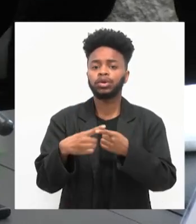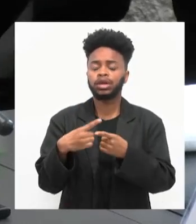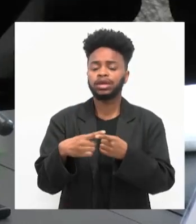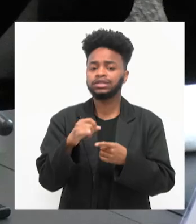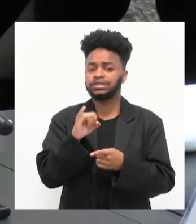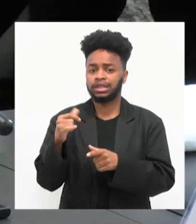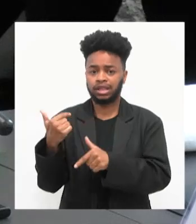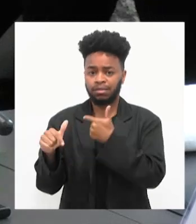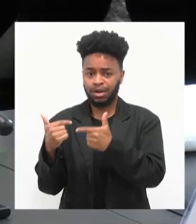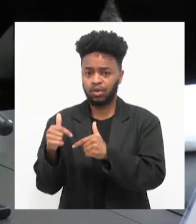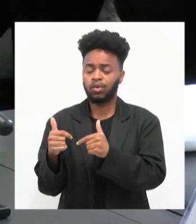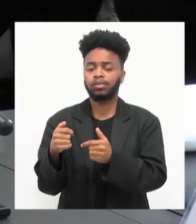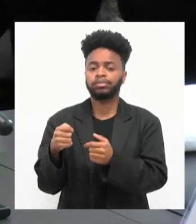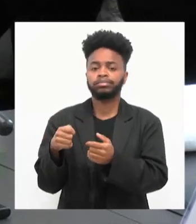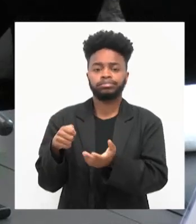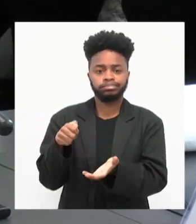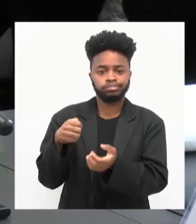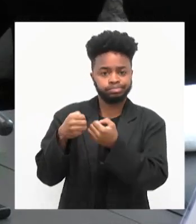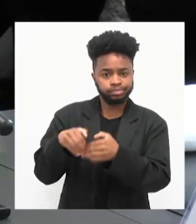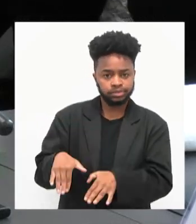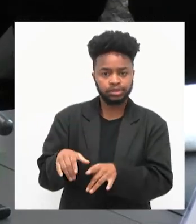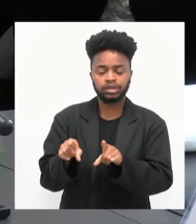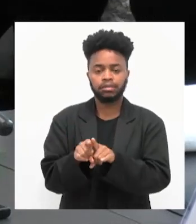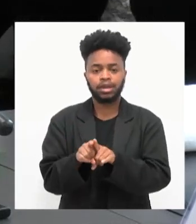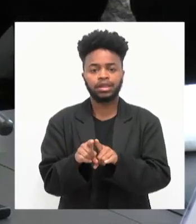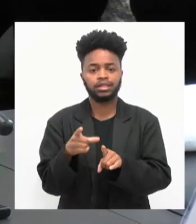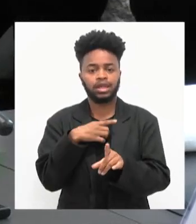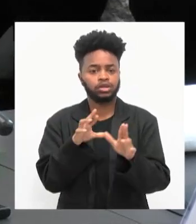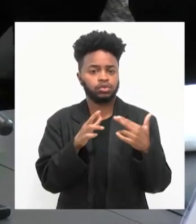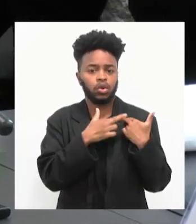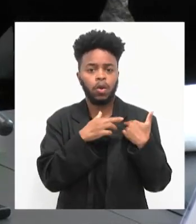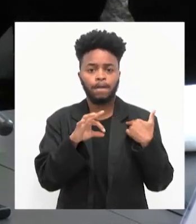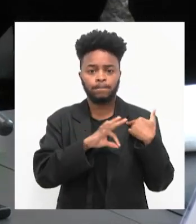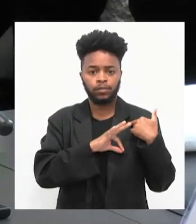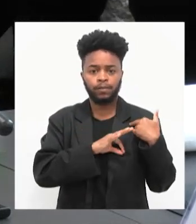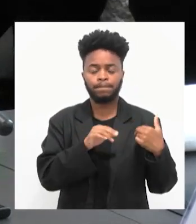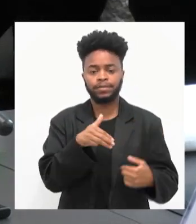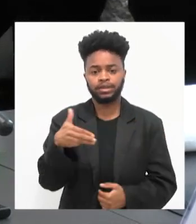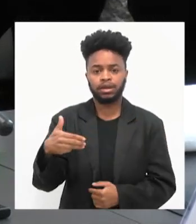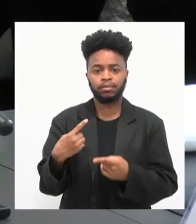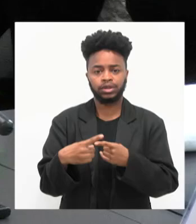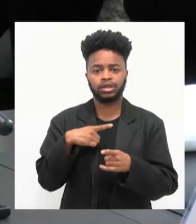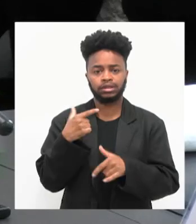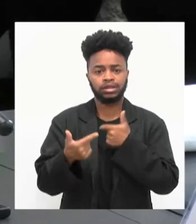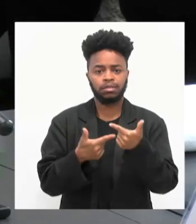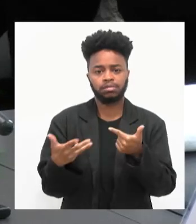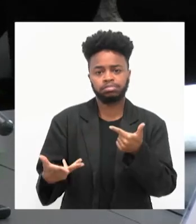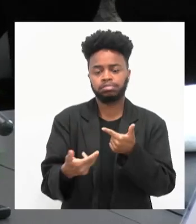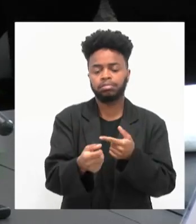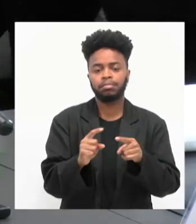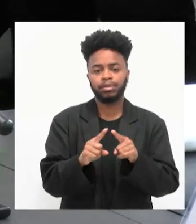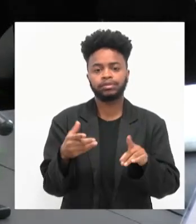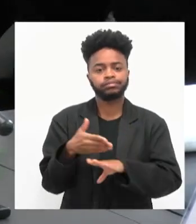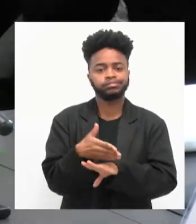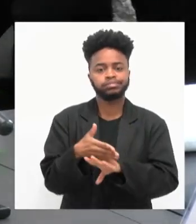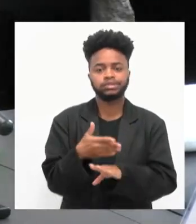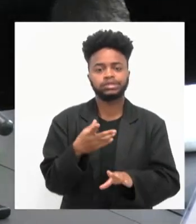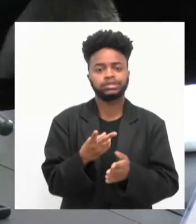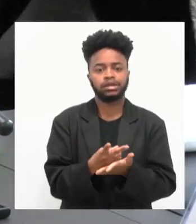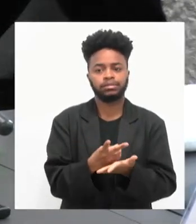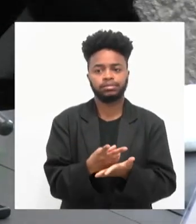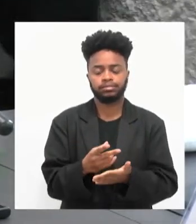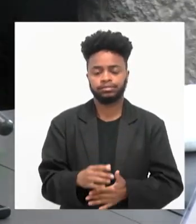pancada. E aí recai sobre a nossa Polícia Militar, que vem trabalhando, fazendo um excelente trabalho, mas tem que estar ali.